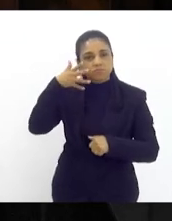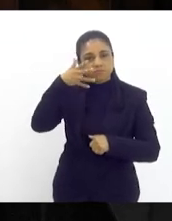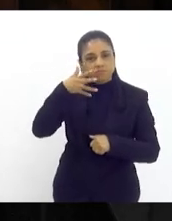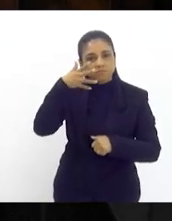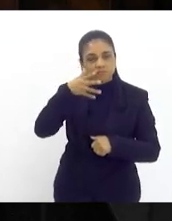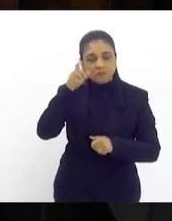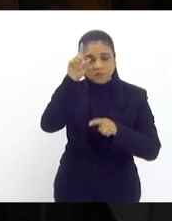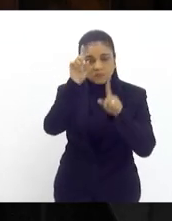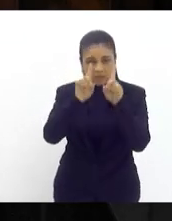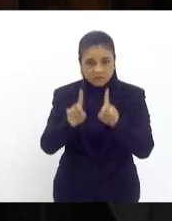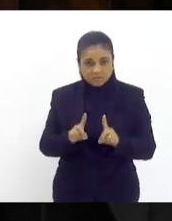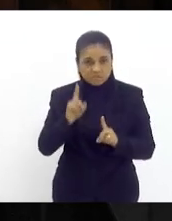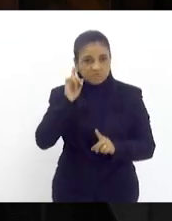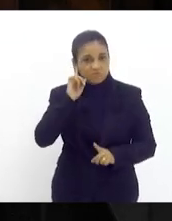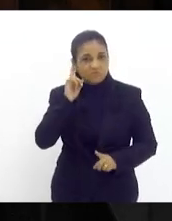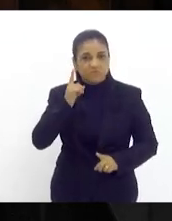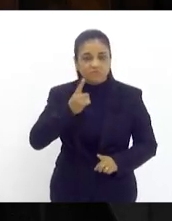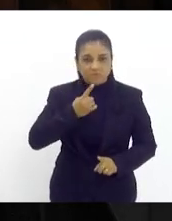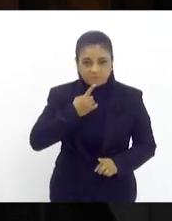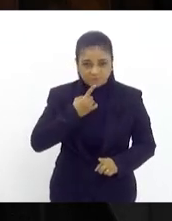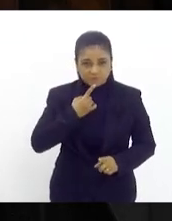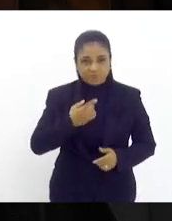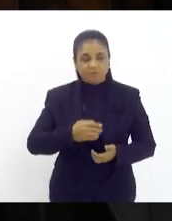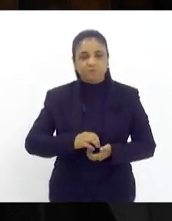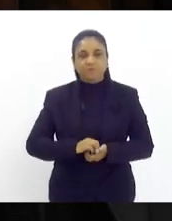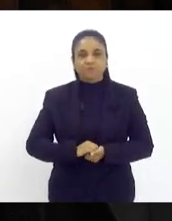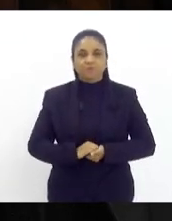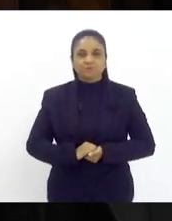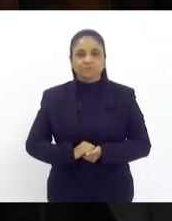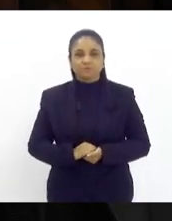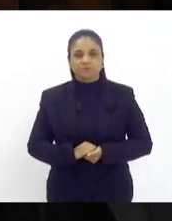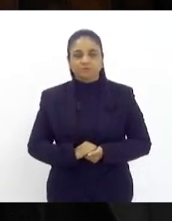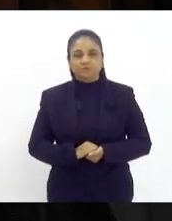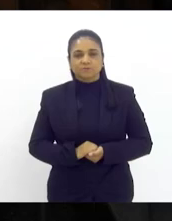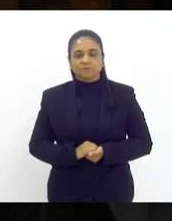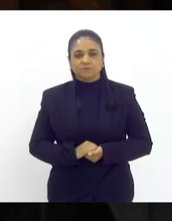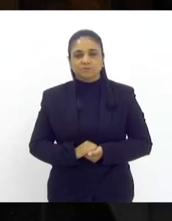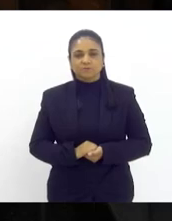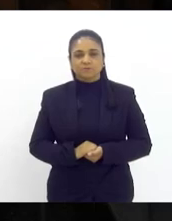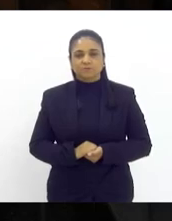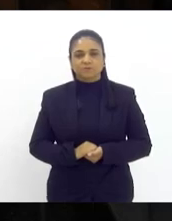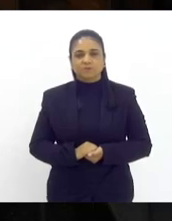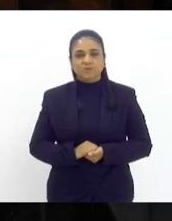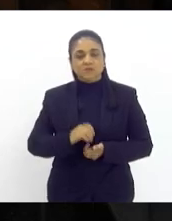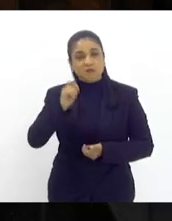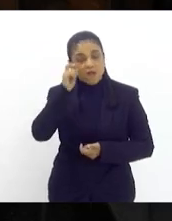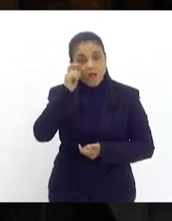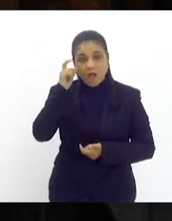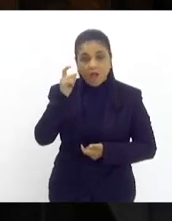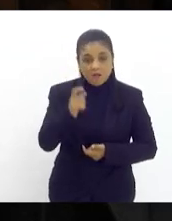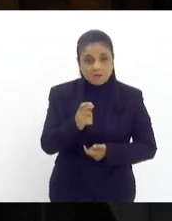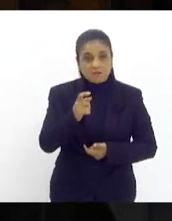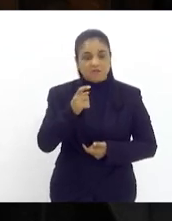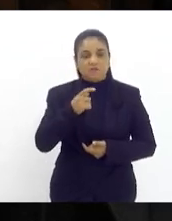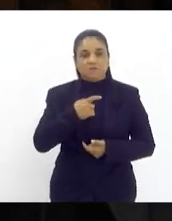aos deficientes auditivos queria chamar atenção